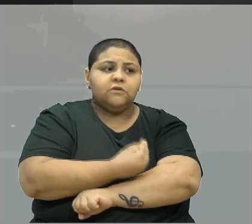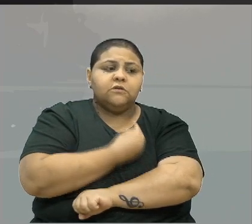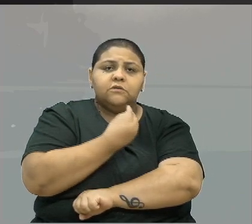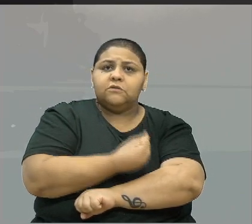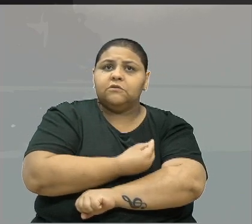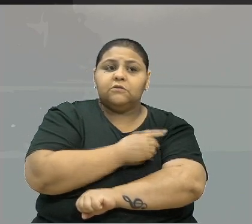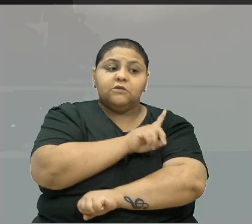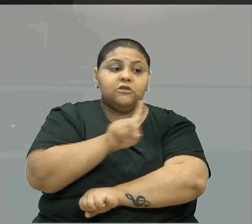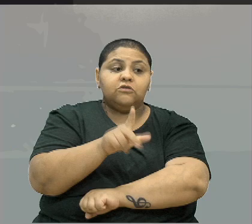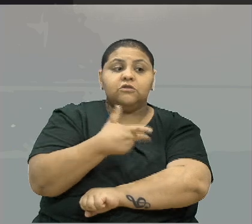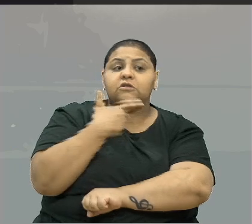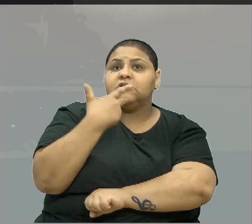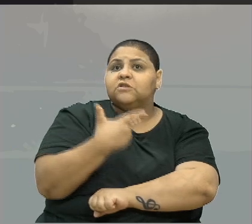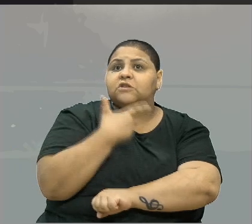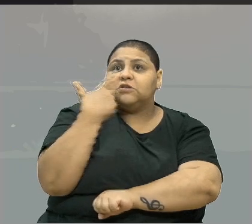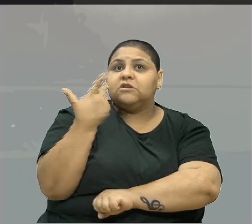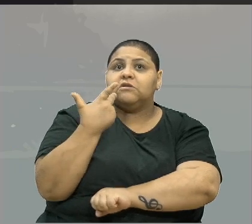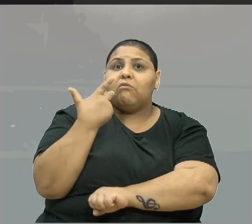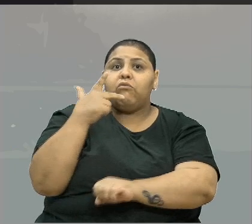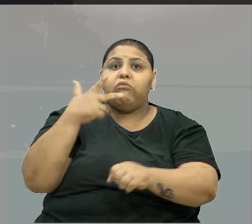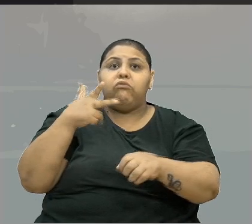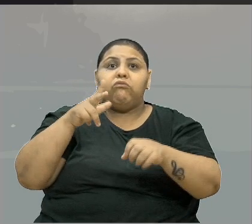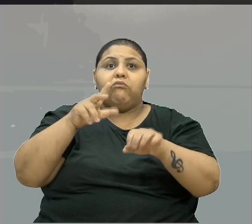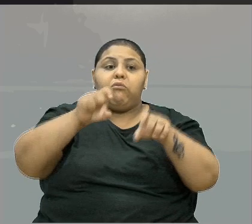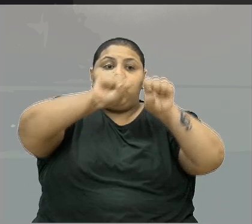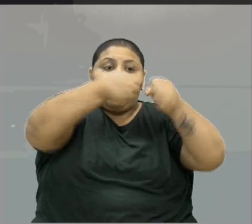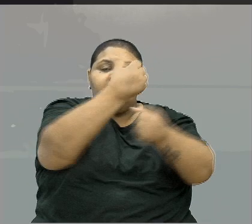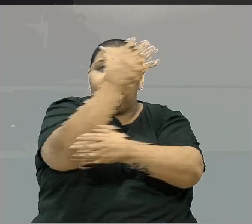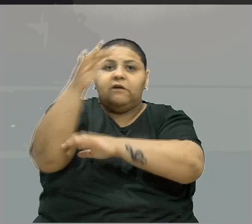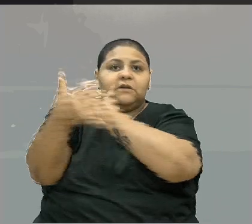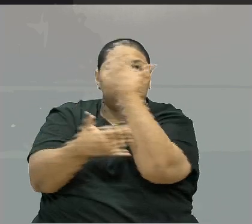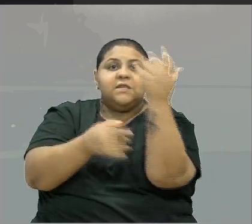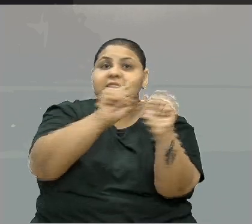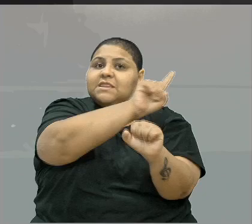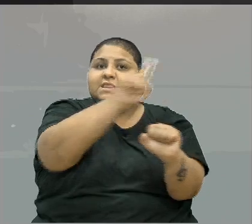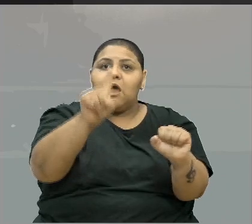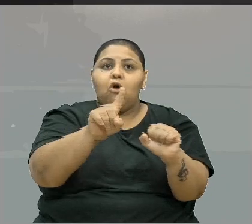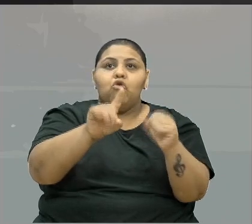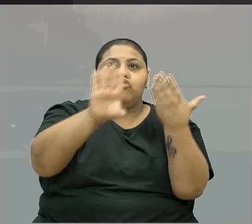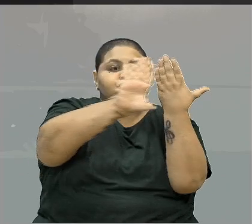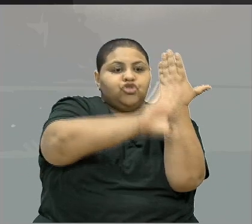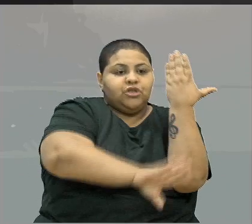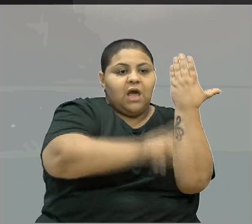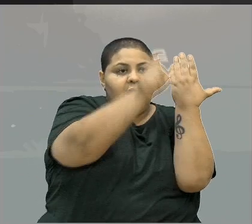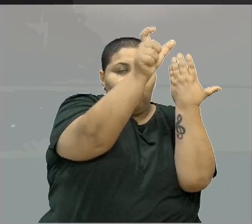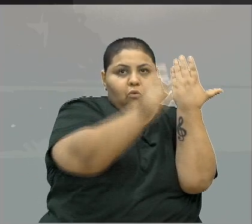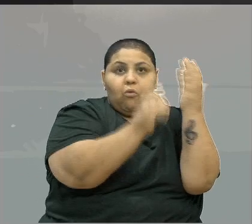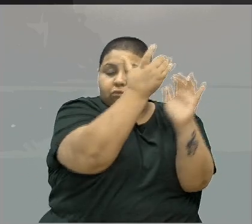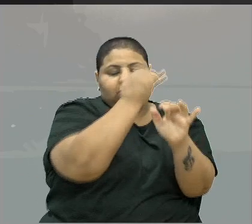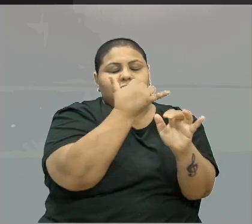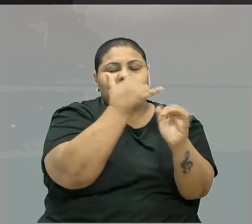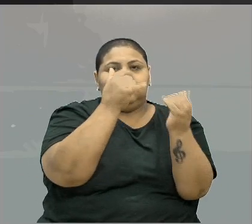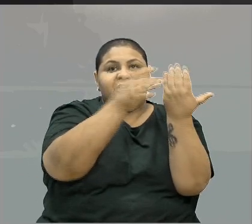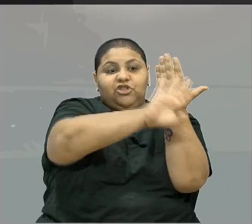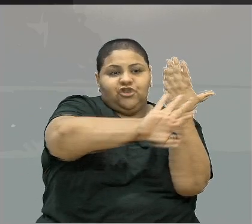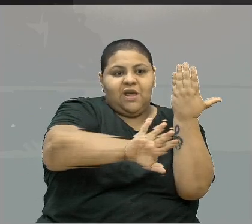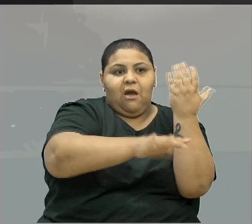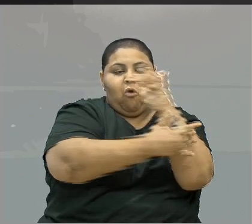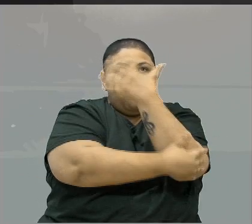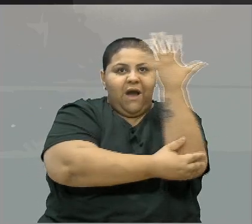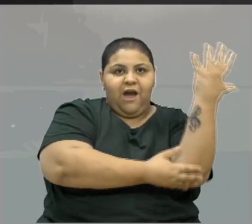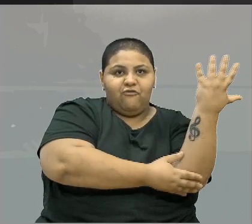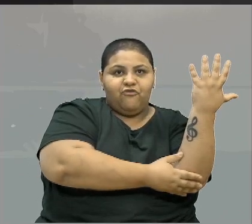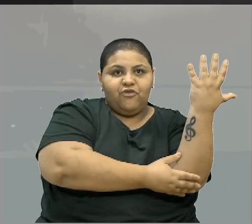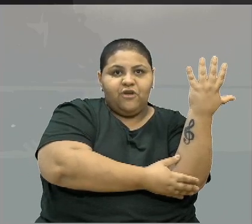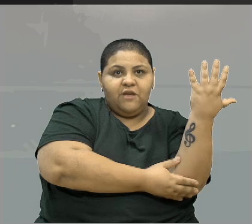não estamos falando em destruir a natureza. Nós estamos falando de tirar uma e plantar 5. Mas em outro lugar, que